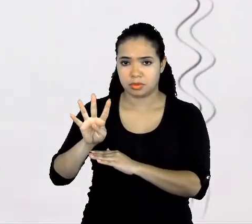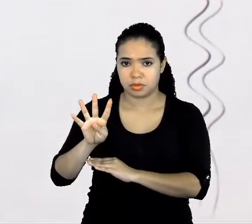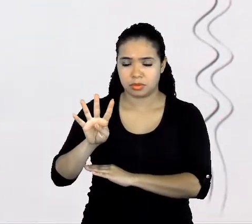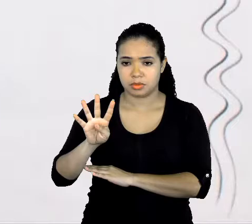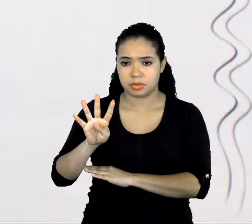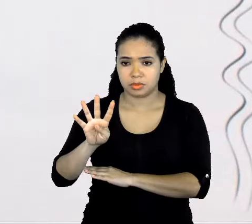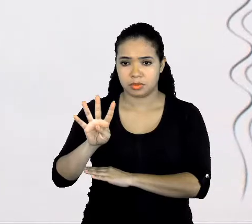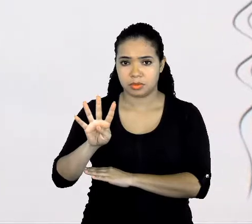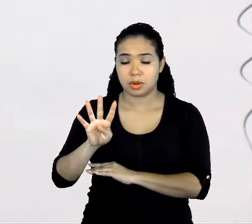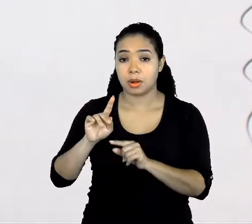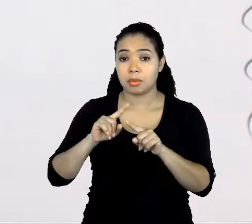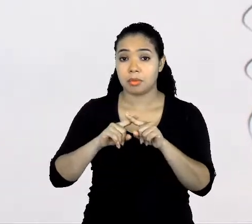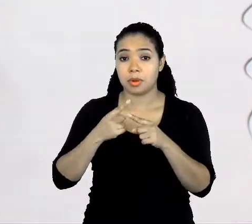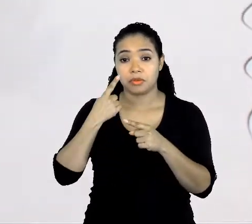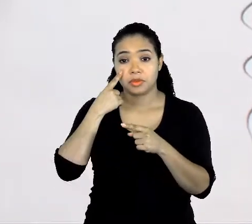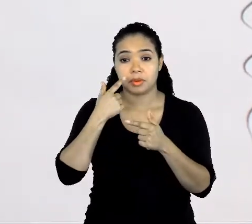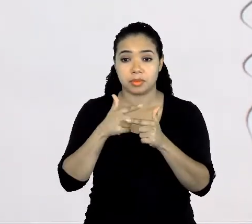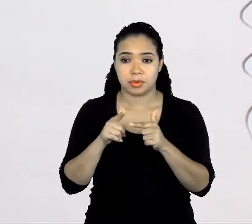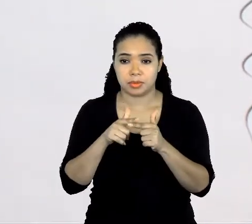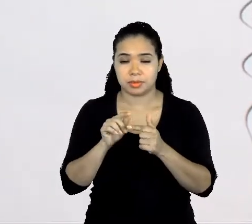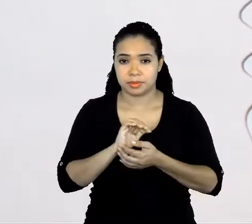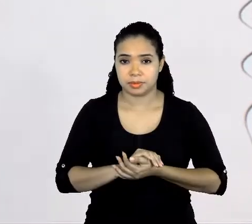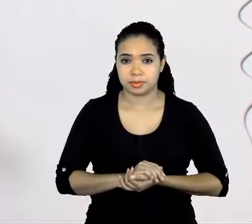Mas olha que problema.